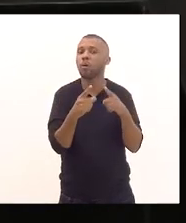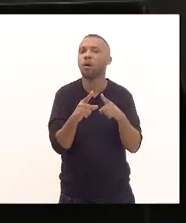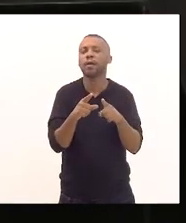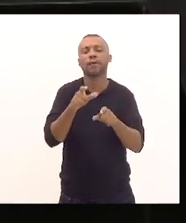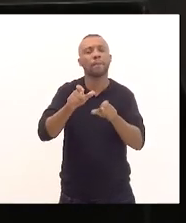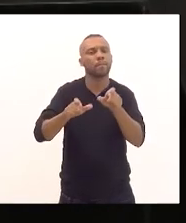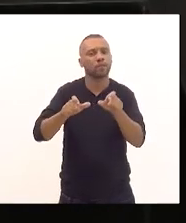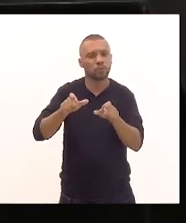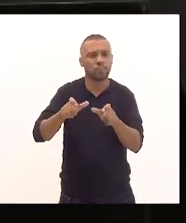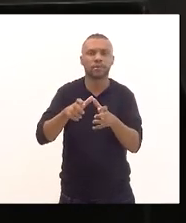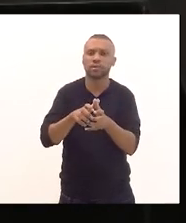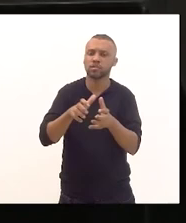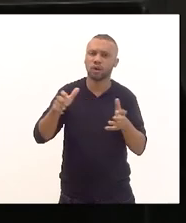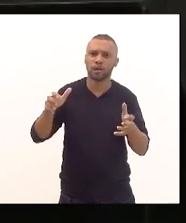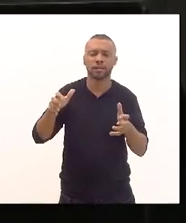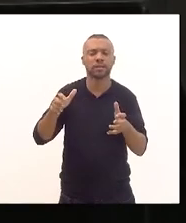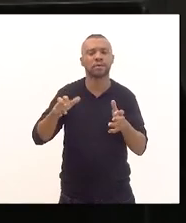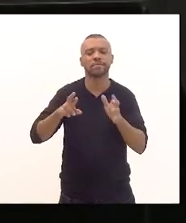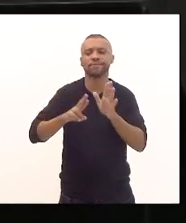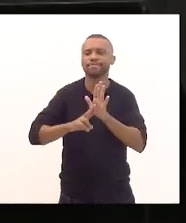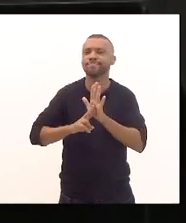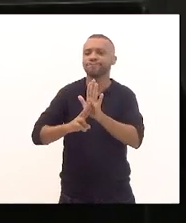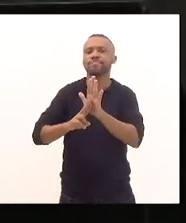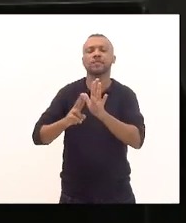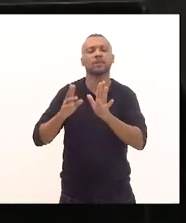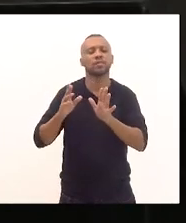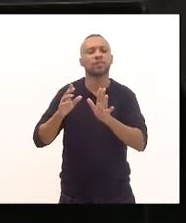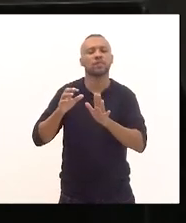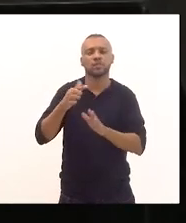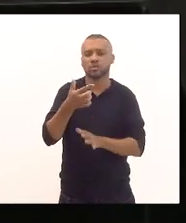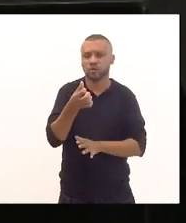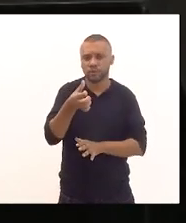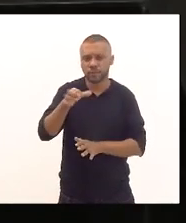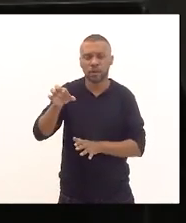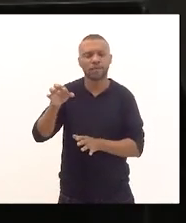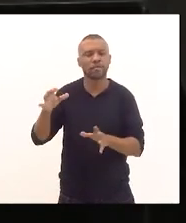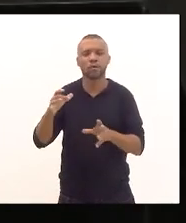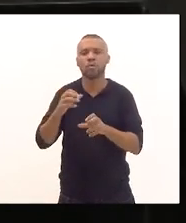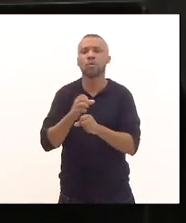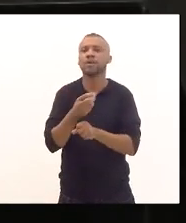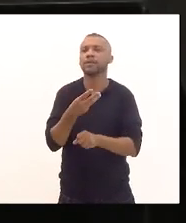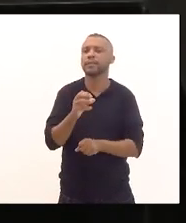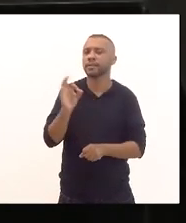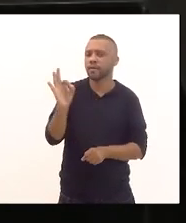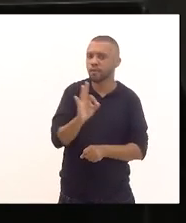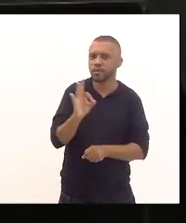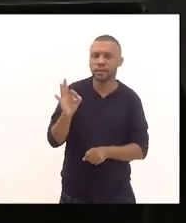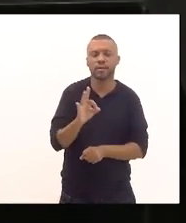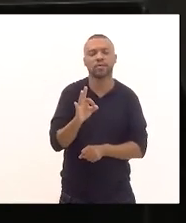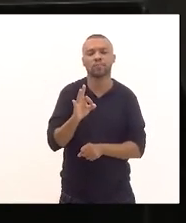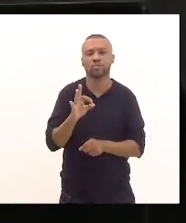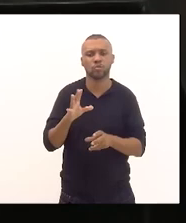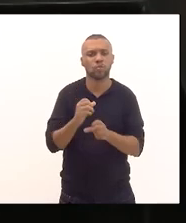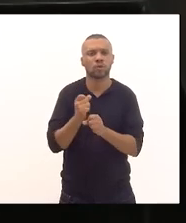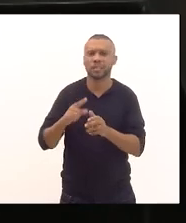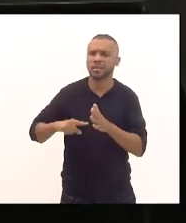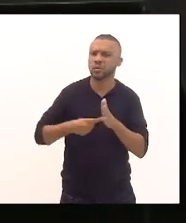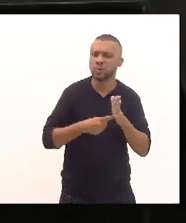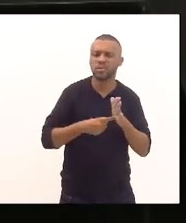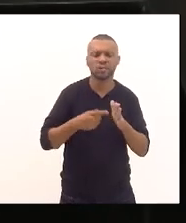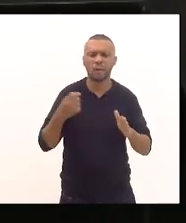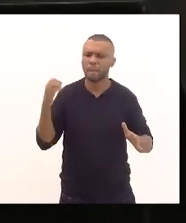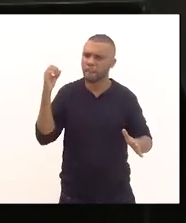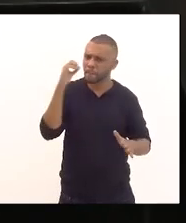representavam em 2019 trinta por cento do total de denúncias de violações de direitos humanos